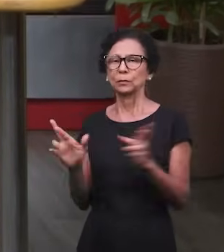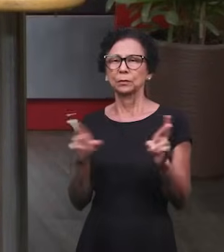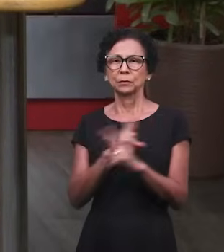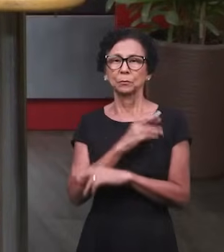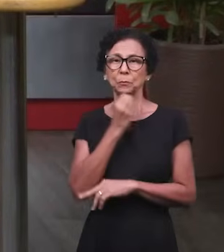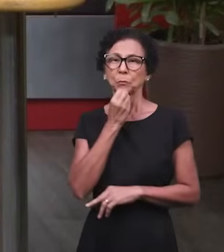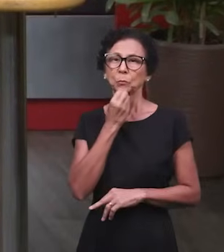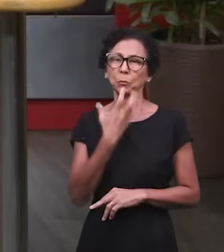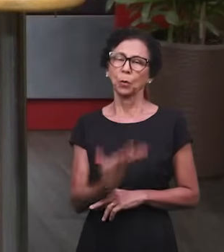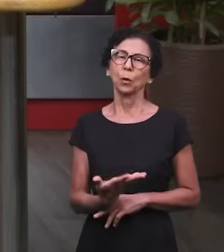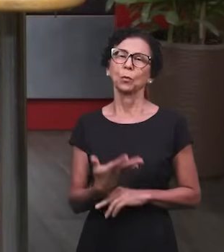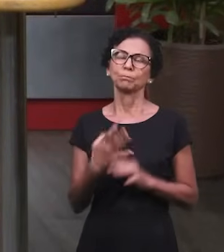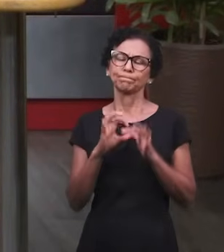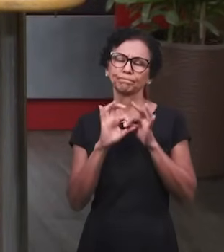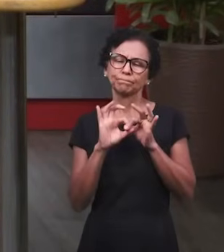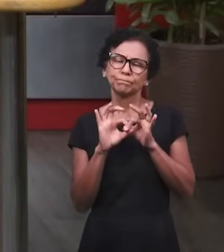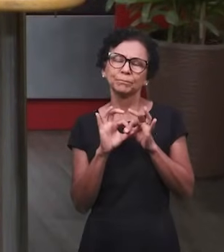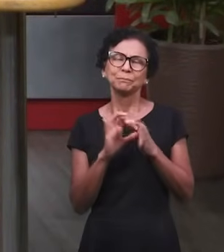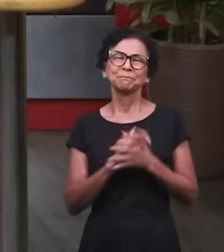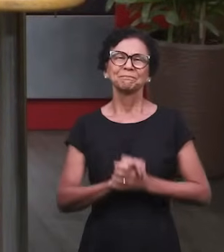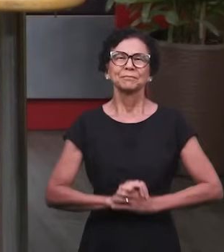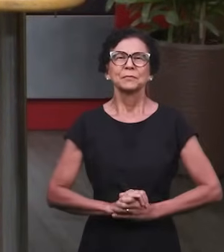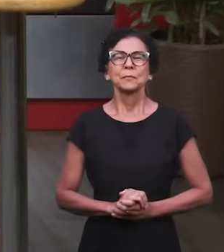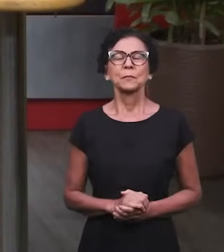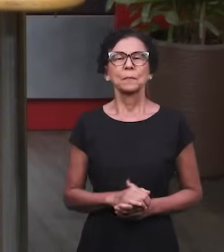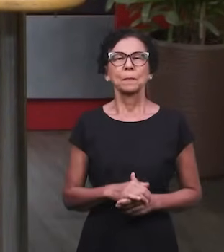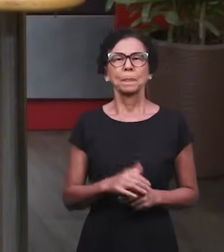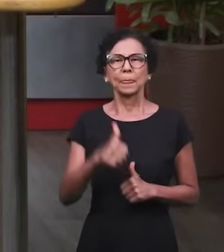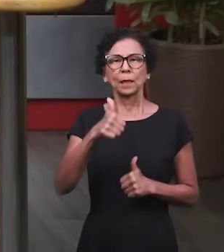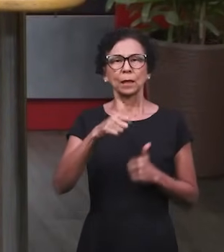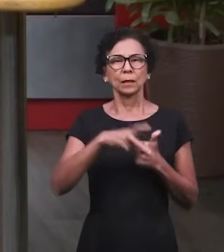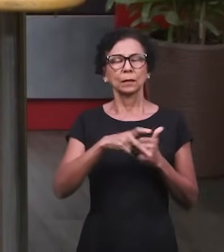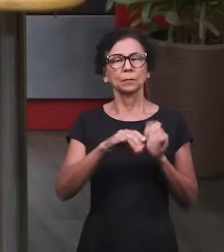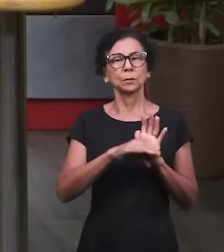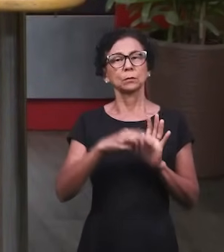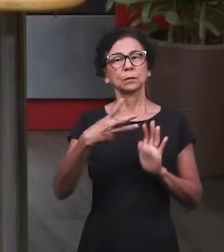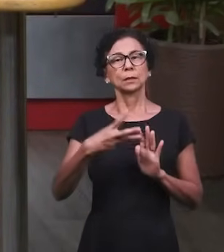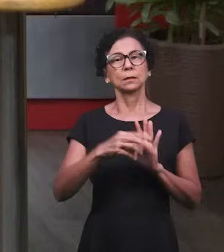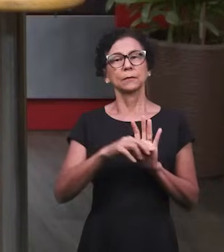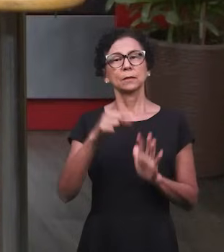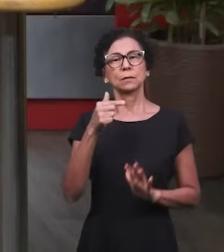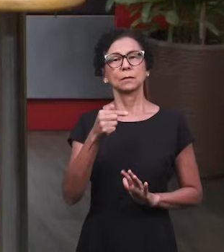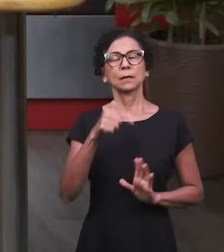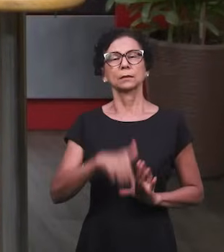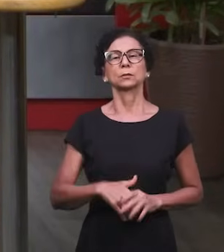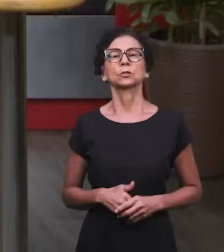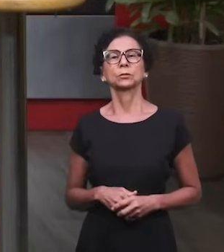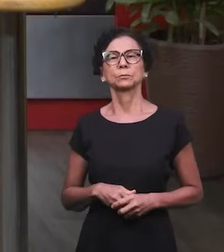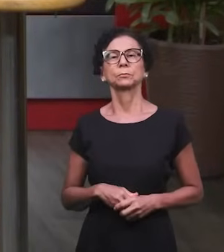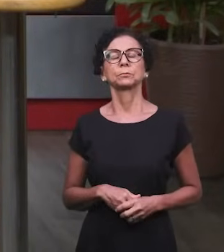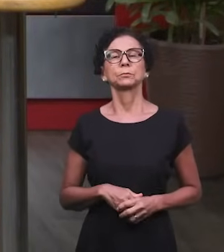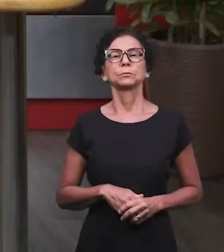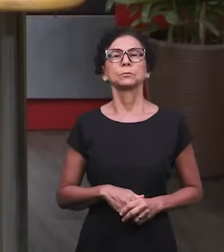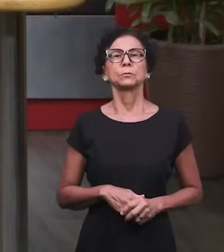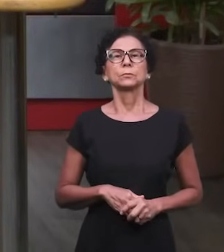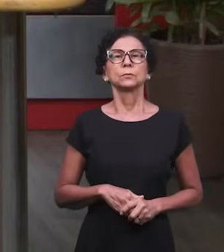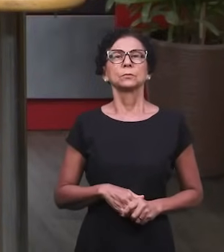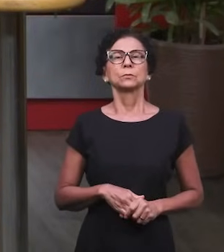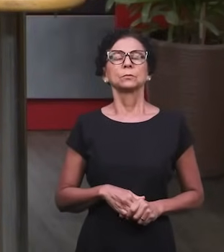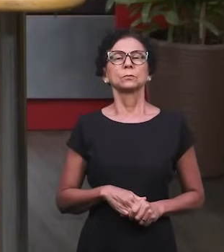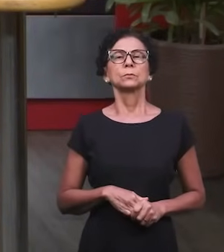uma breve introdução po está em primeira pedro Capítulo 3 verso 7 Vamos ler aqui esse texto que é um